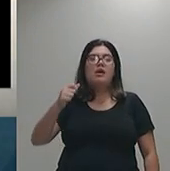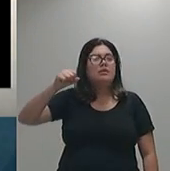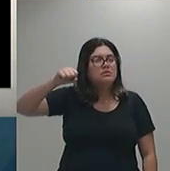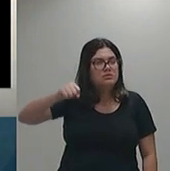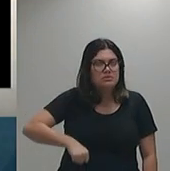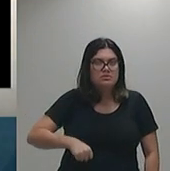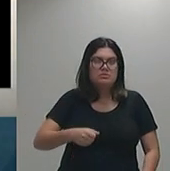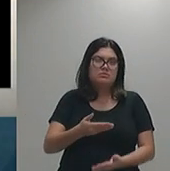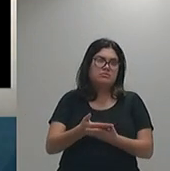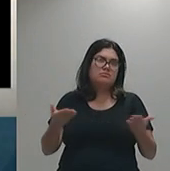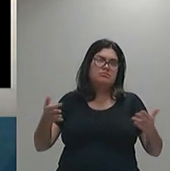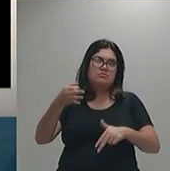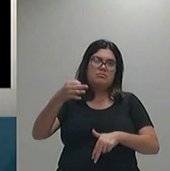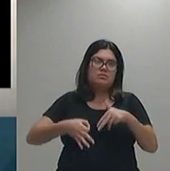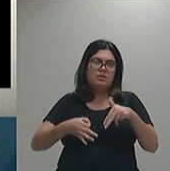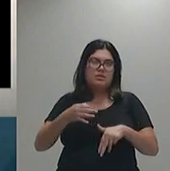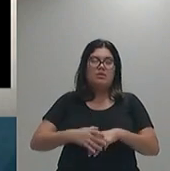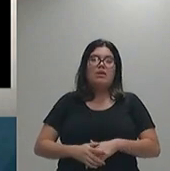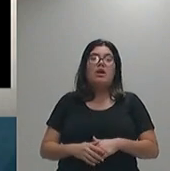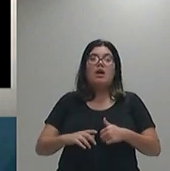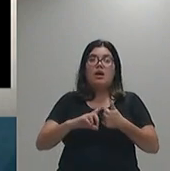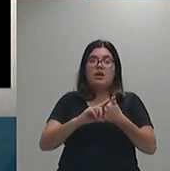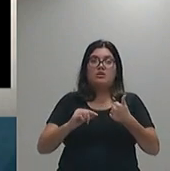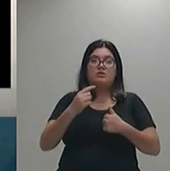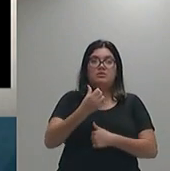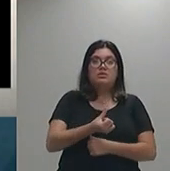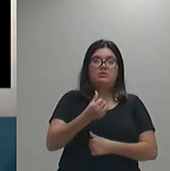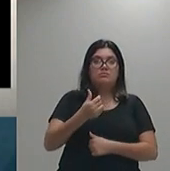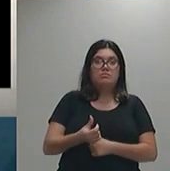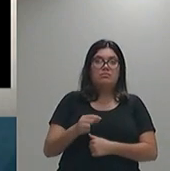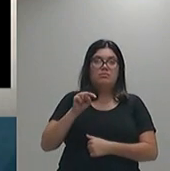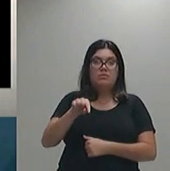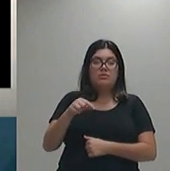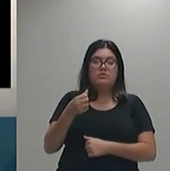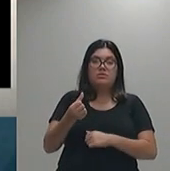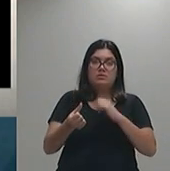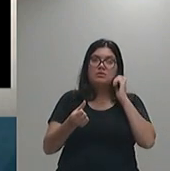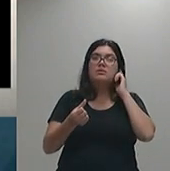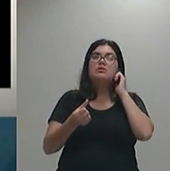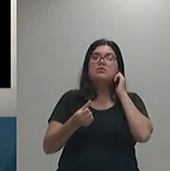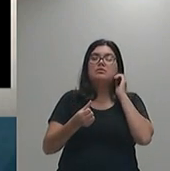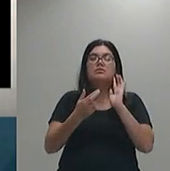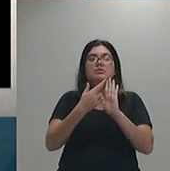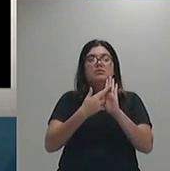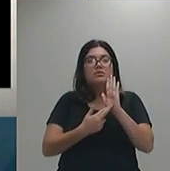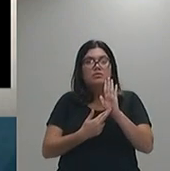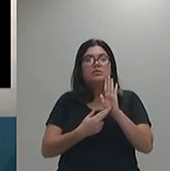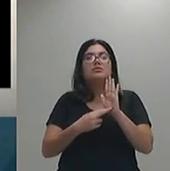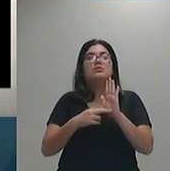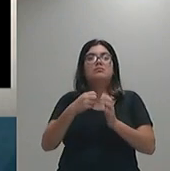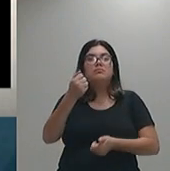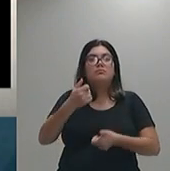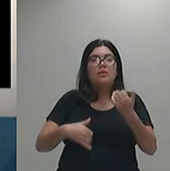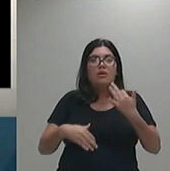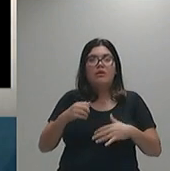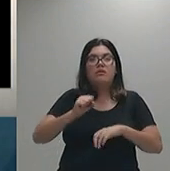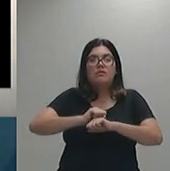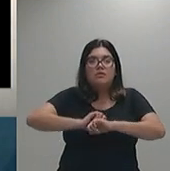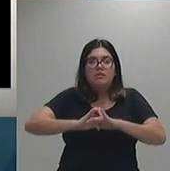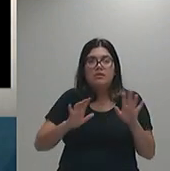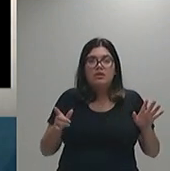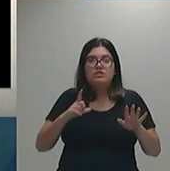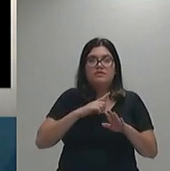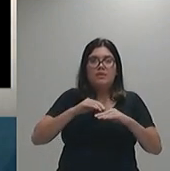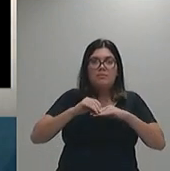ministros o artigo 3.6 do regulamento da cam e estabelece expressamente que havendo mais de um